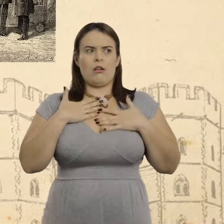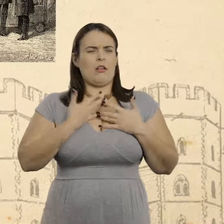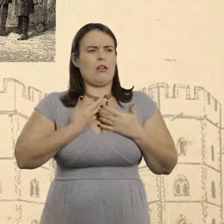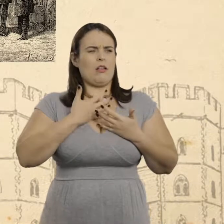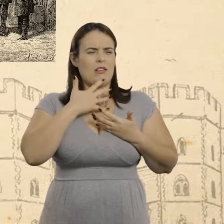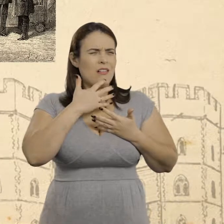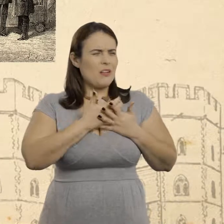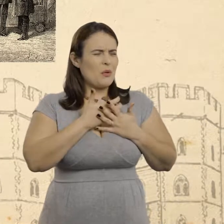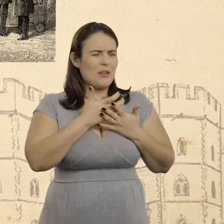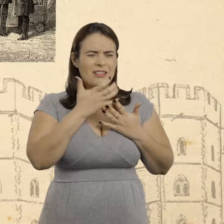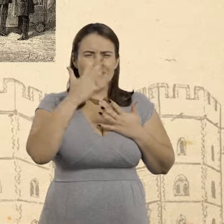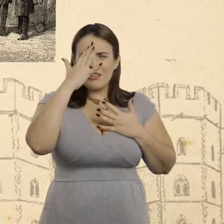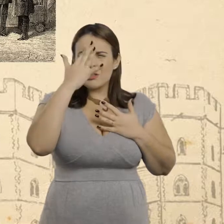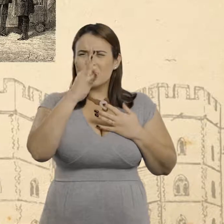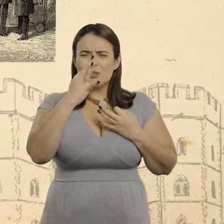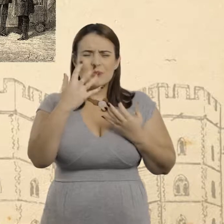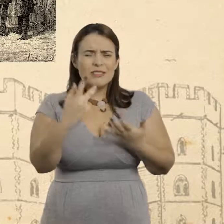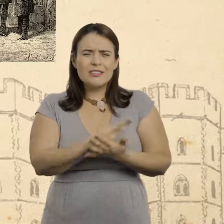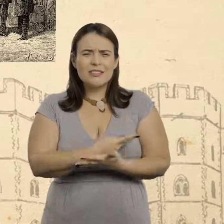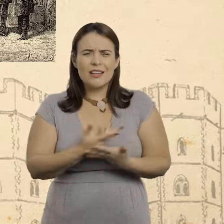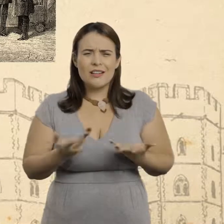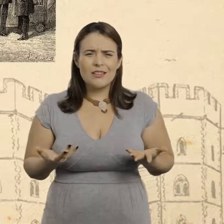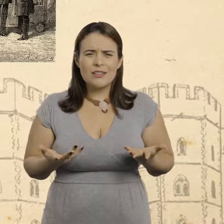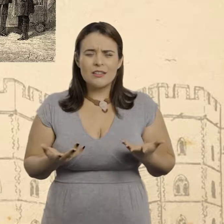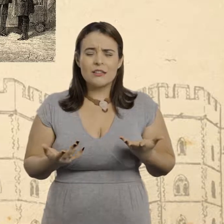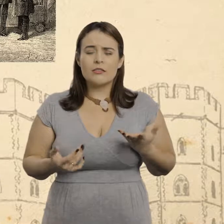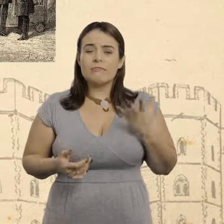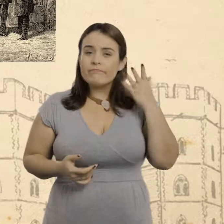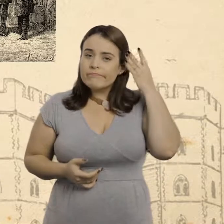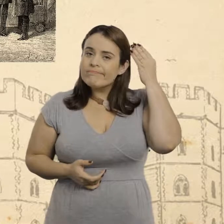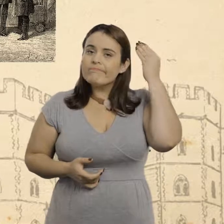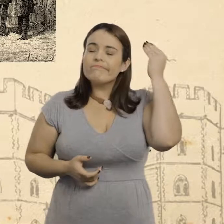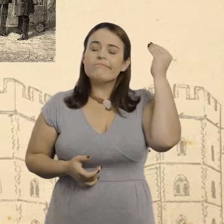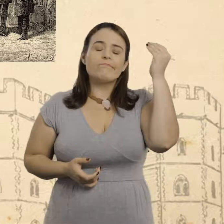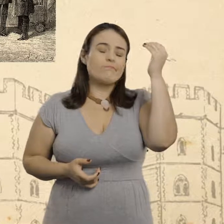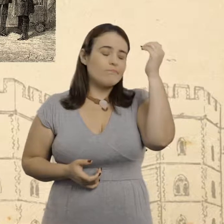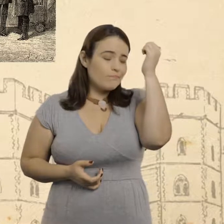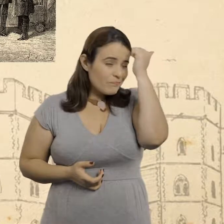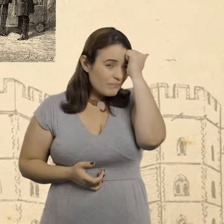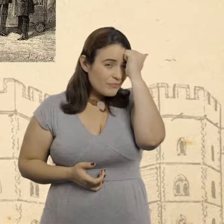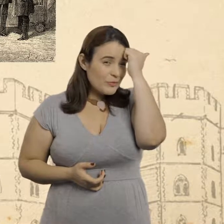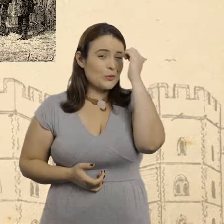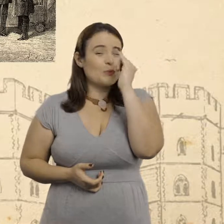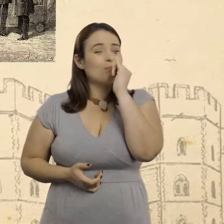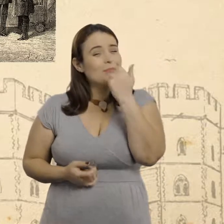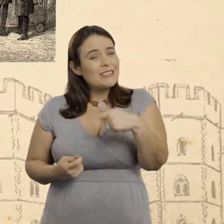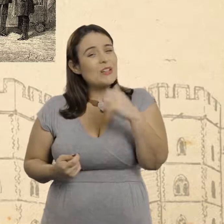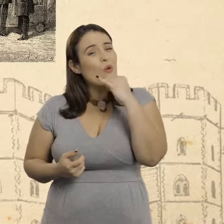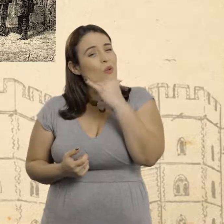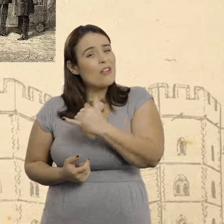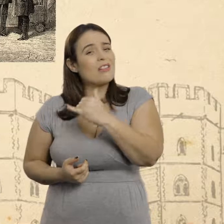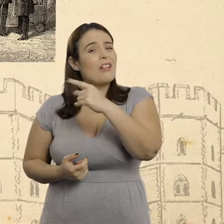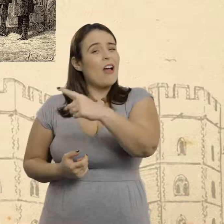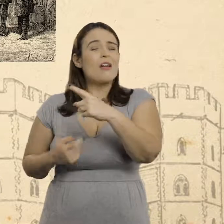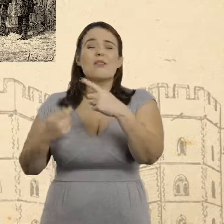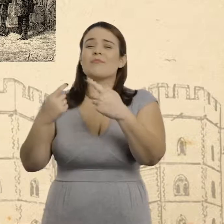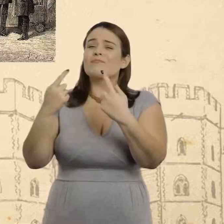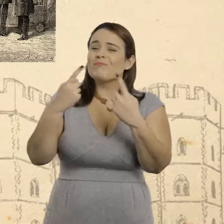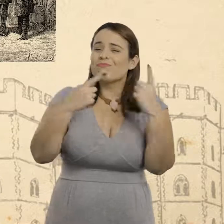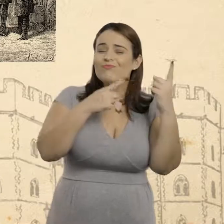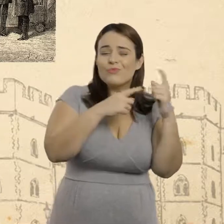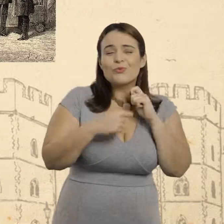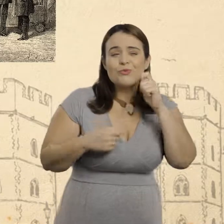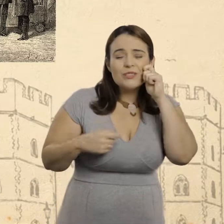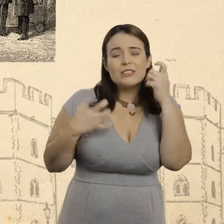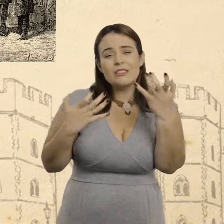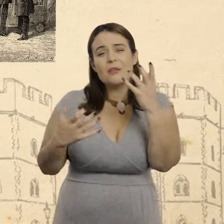acontecendo. Passepartout ficou se sentindo culpado. Ele se arrependeu de não ter contado para o Sr. Fogg que o detetive Fix queria